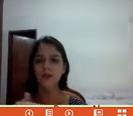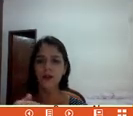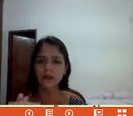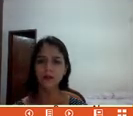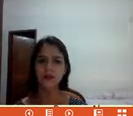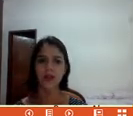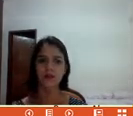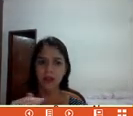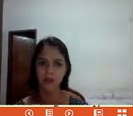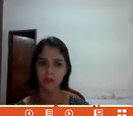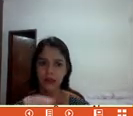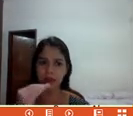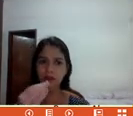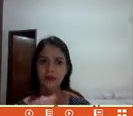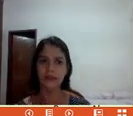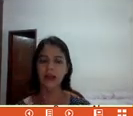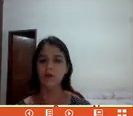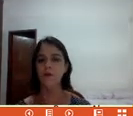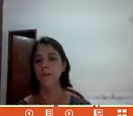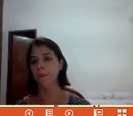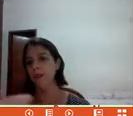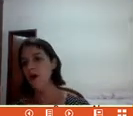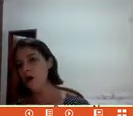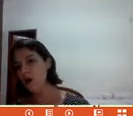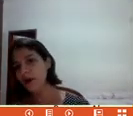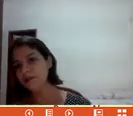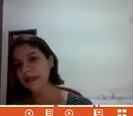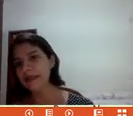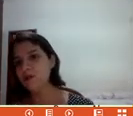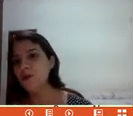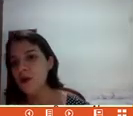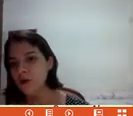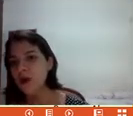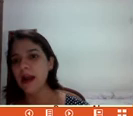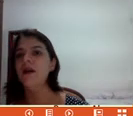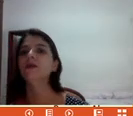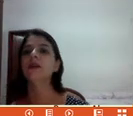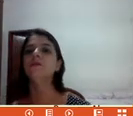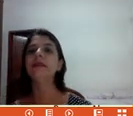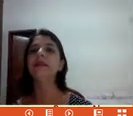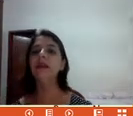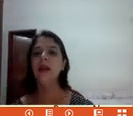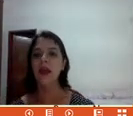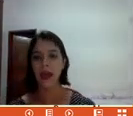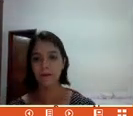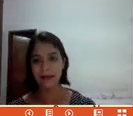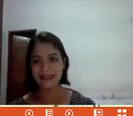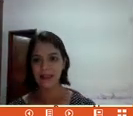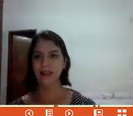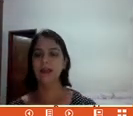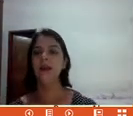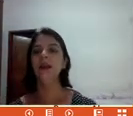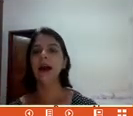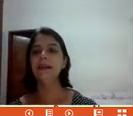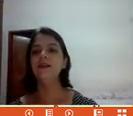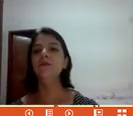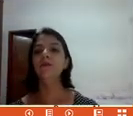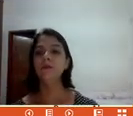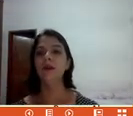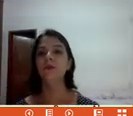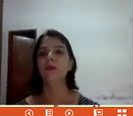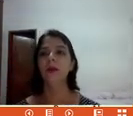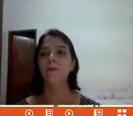não só o seu gesto, mas a expressão facial ou a expressão corporal, digamos assim, ela precisa estar ligada a